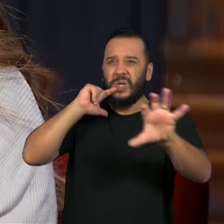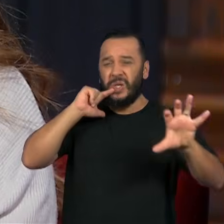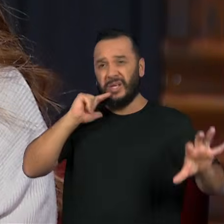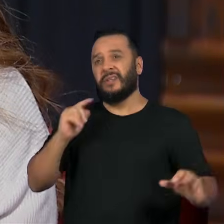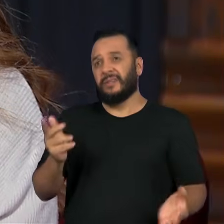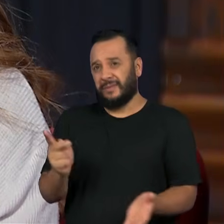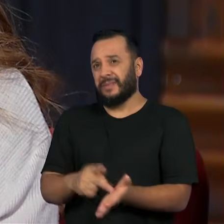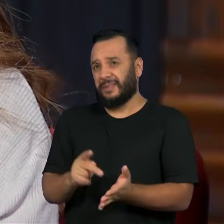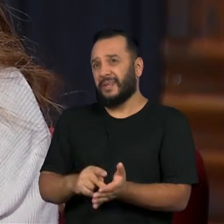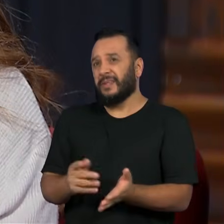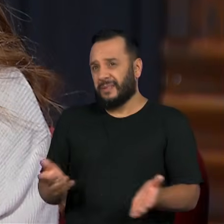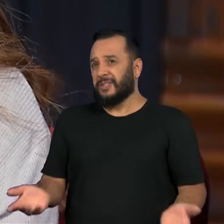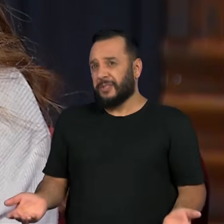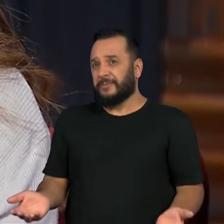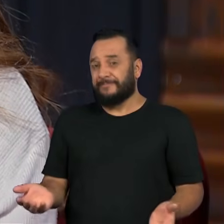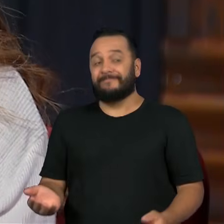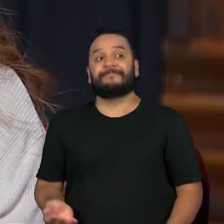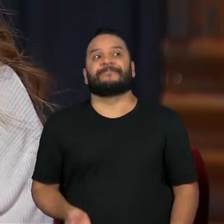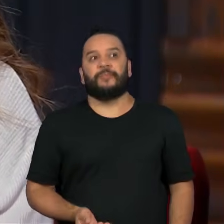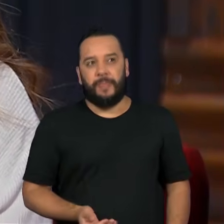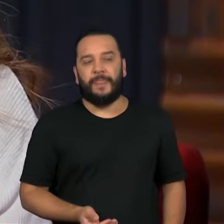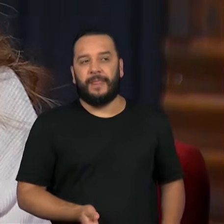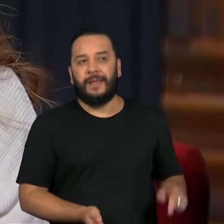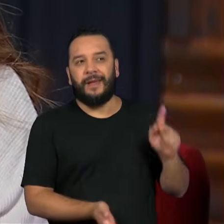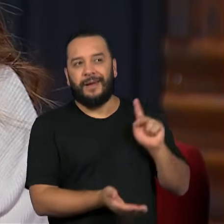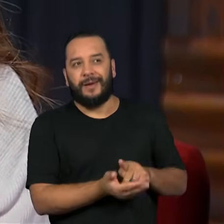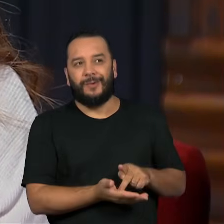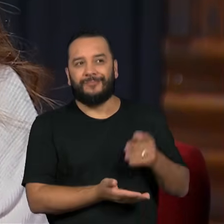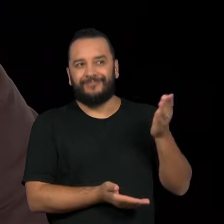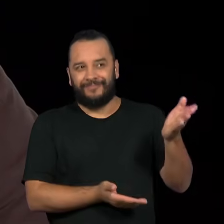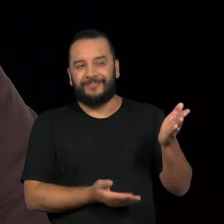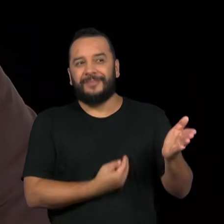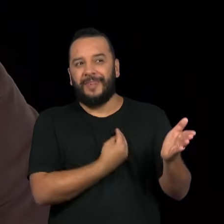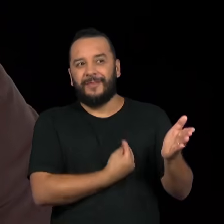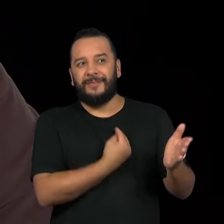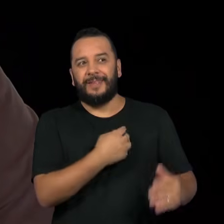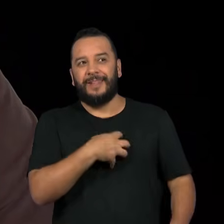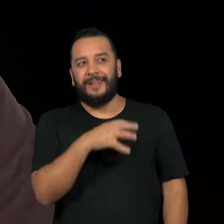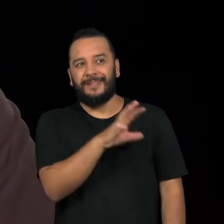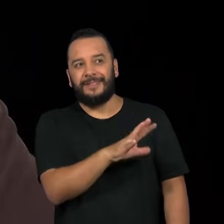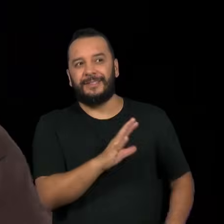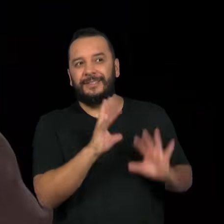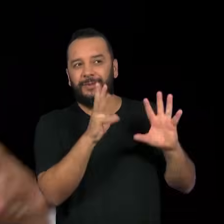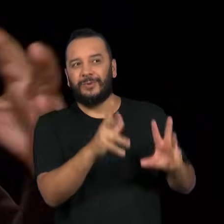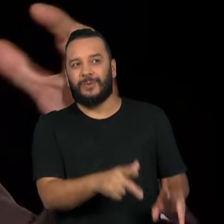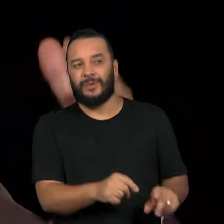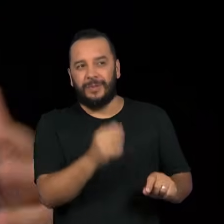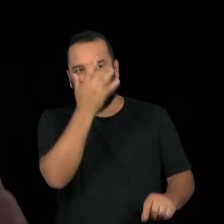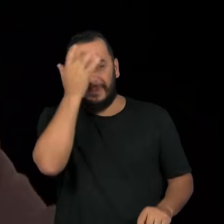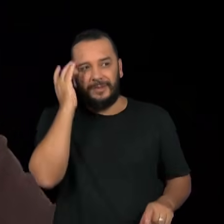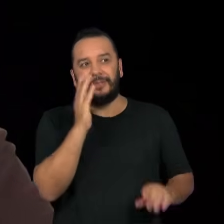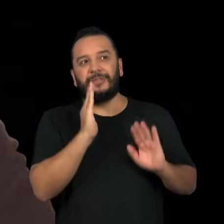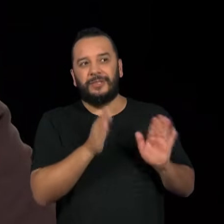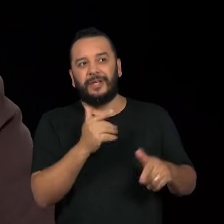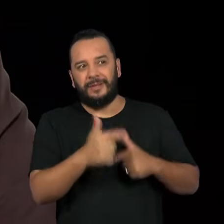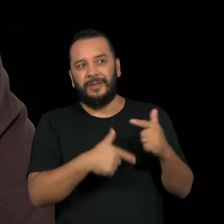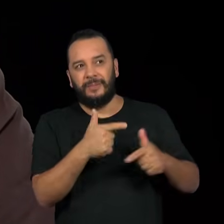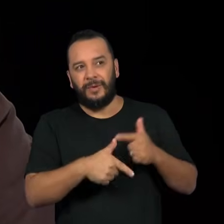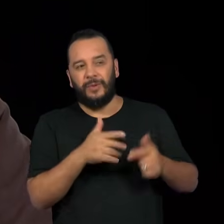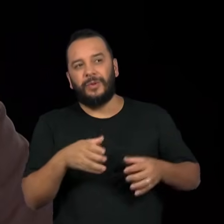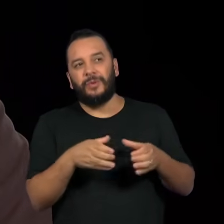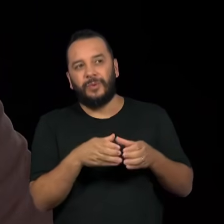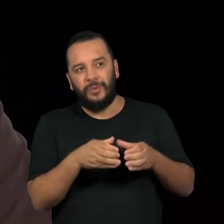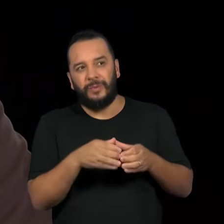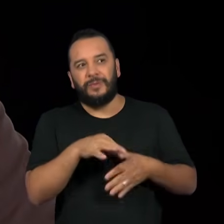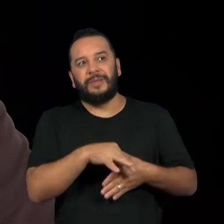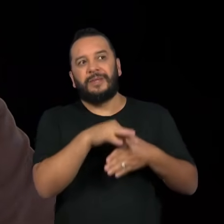todo mundo à volta. Incrível. E essa é uma real, né? É uma real. Da vida de quase todo mundo, né? Que já trabalhou em grandes equipes e